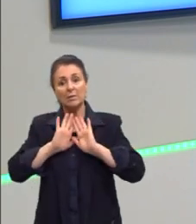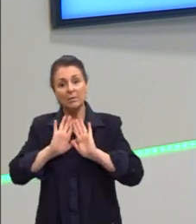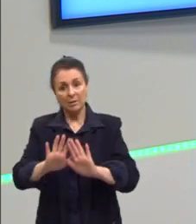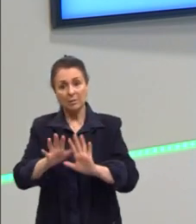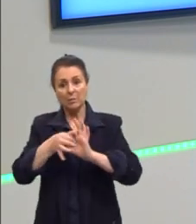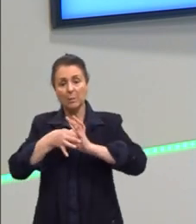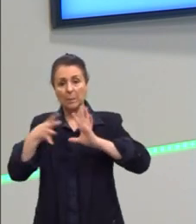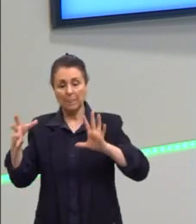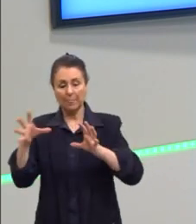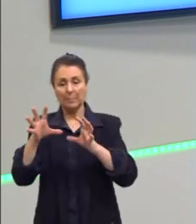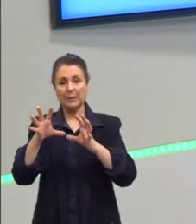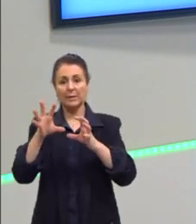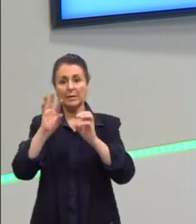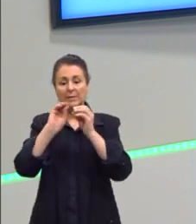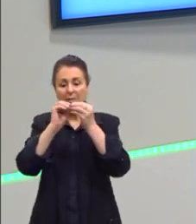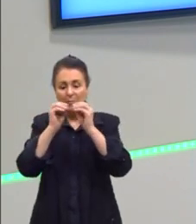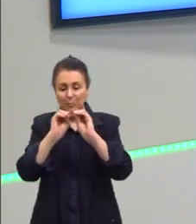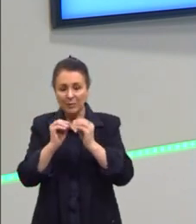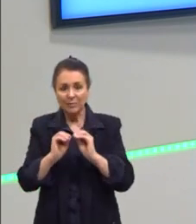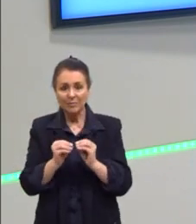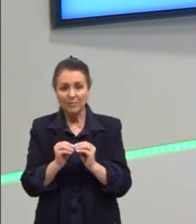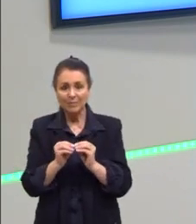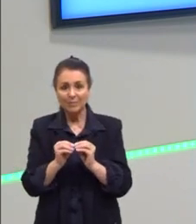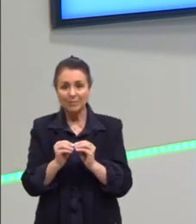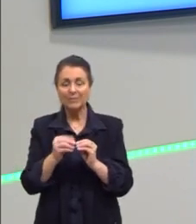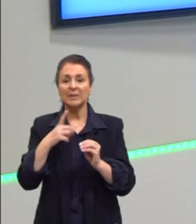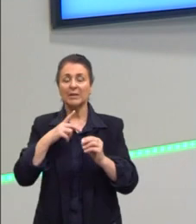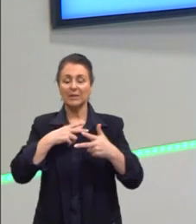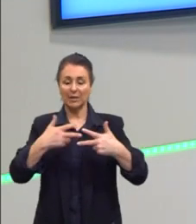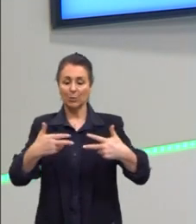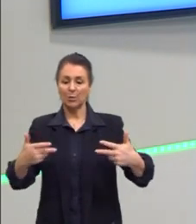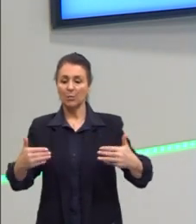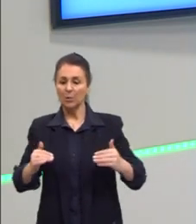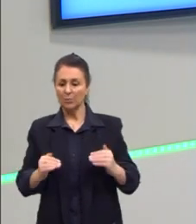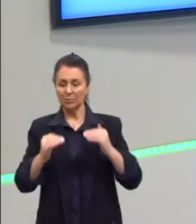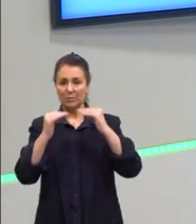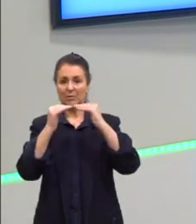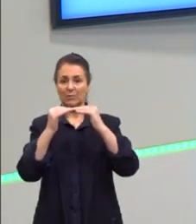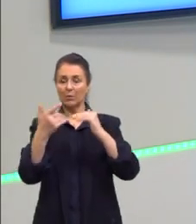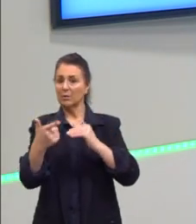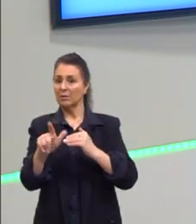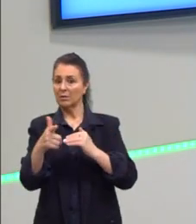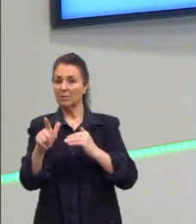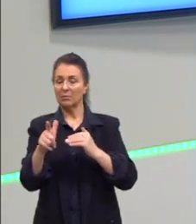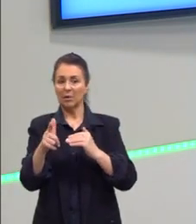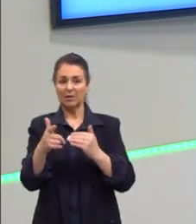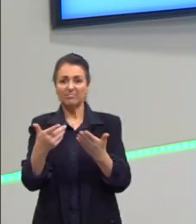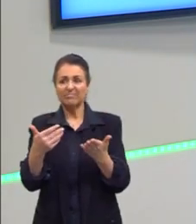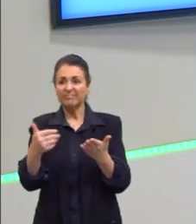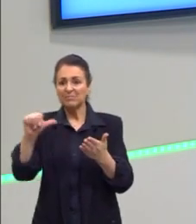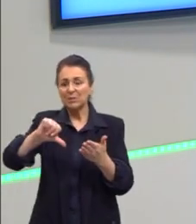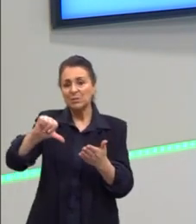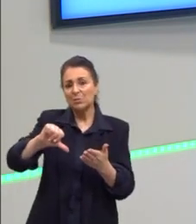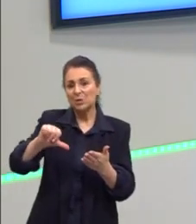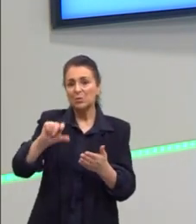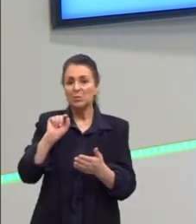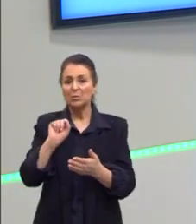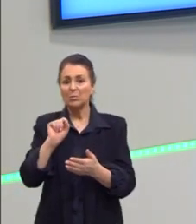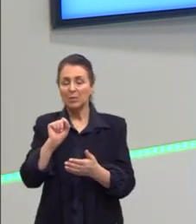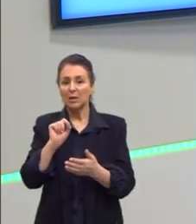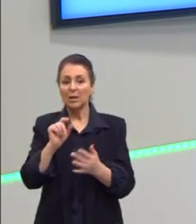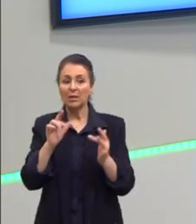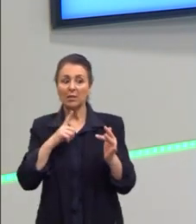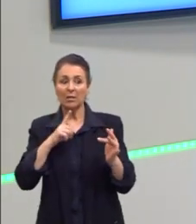partículas E aí sem a gente tem um elemento estável que não tem prejuízo né para para quem